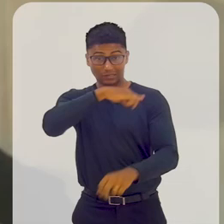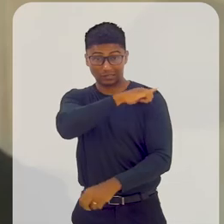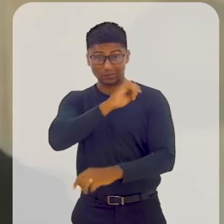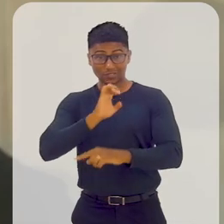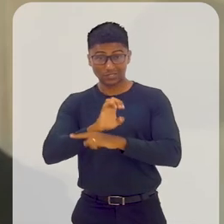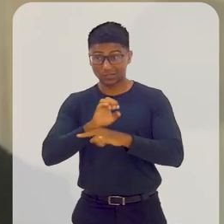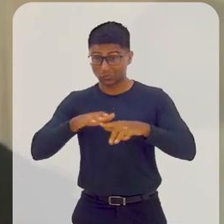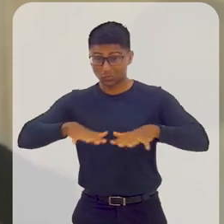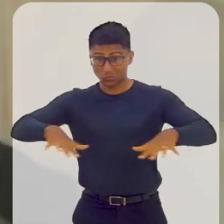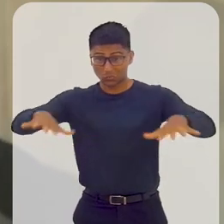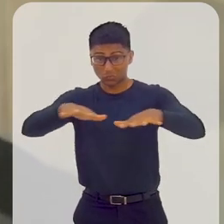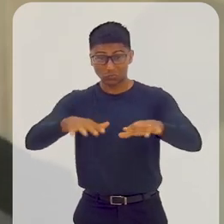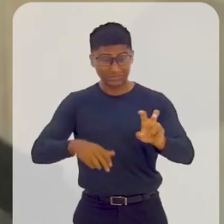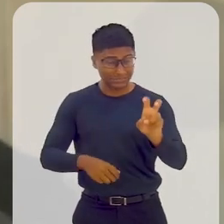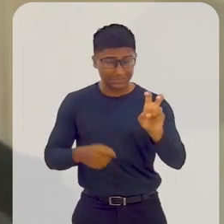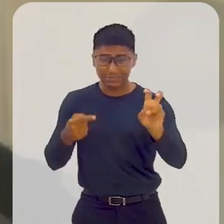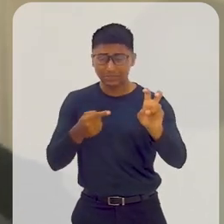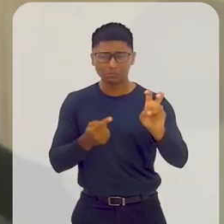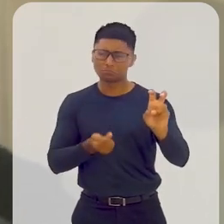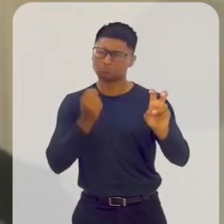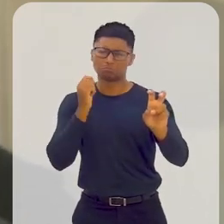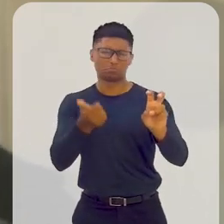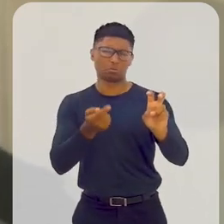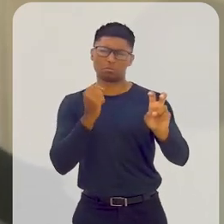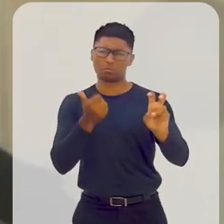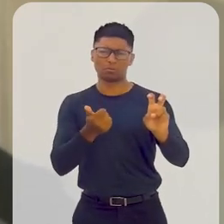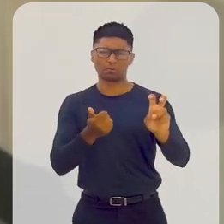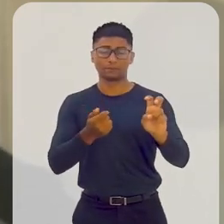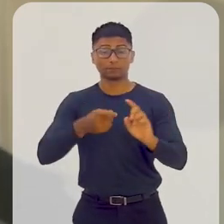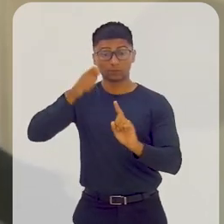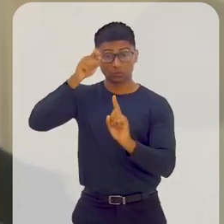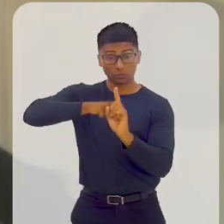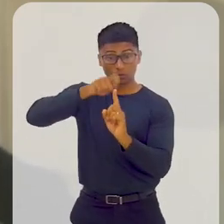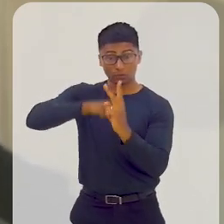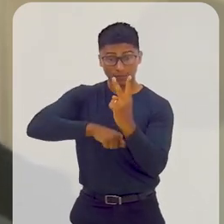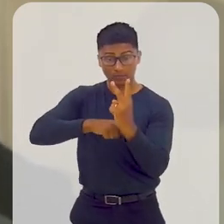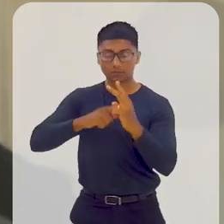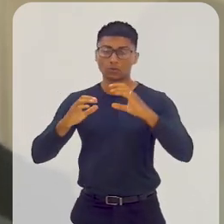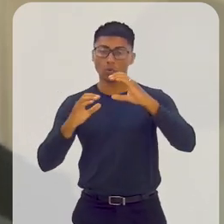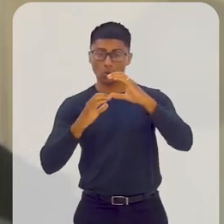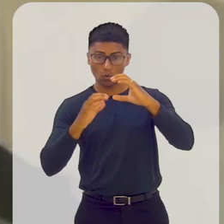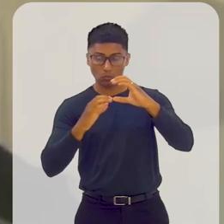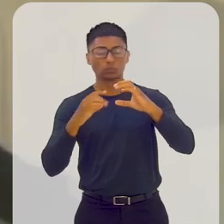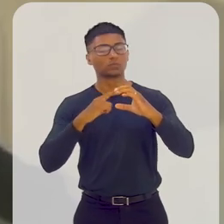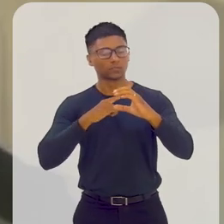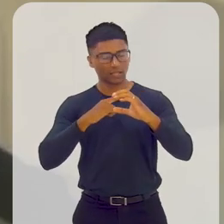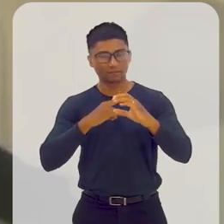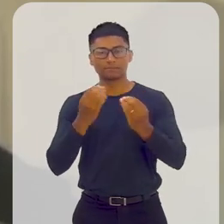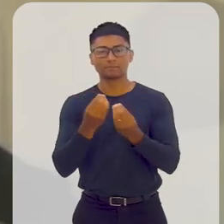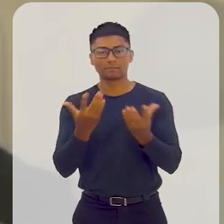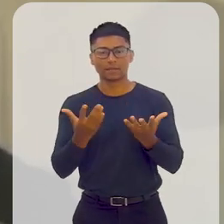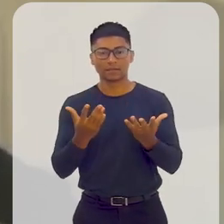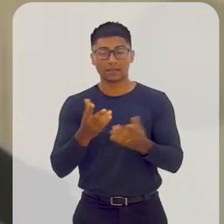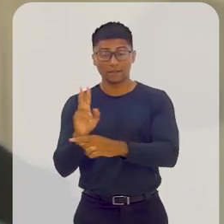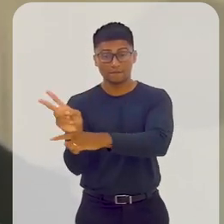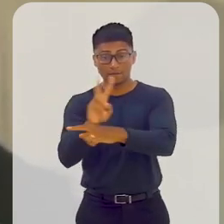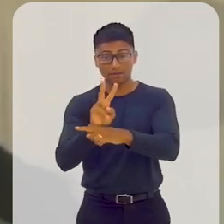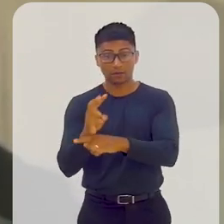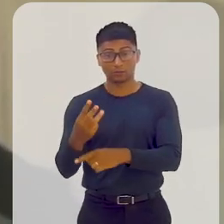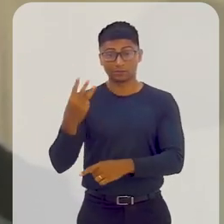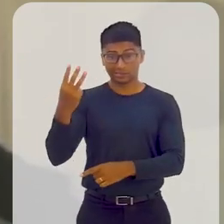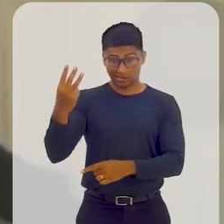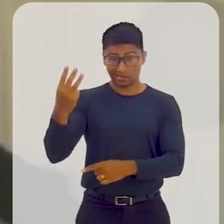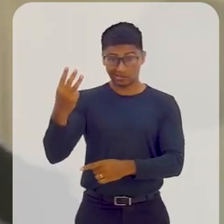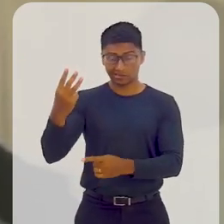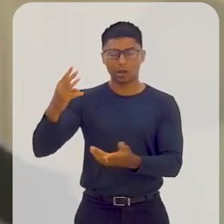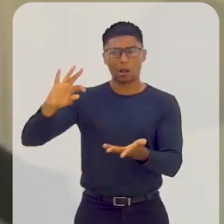Janeiro inteiro, são muito poucos. E fizemos agora 2 meses um concurso público, né, contratando mais 3 fiscais e mais